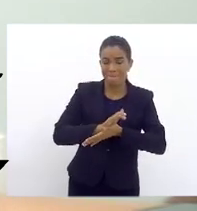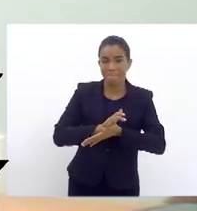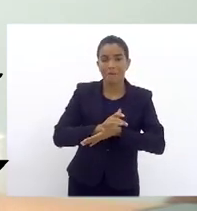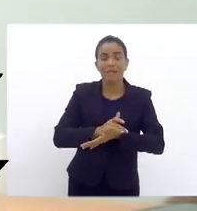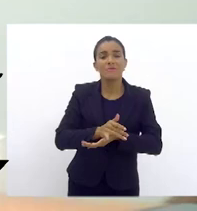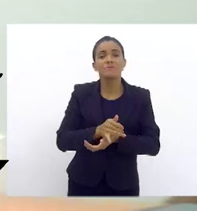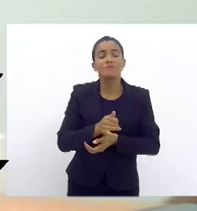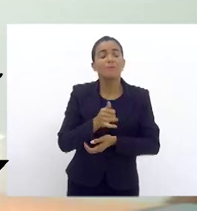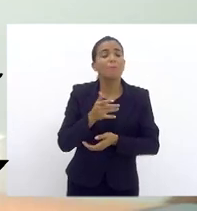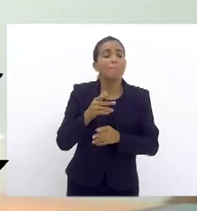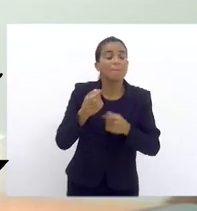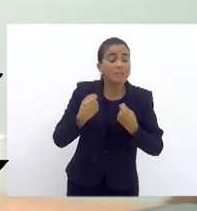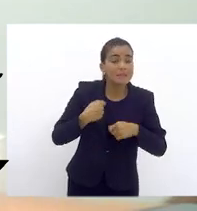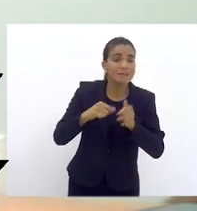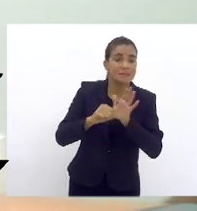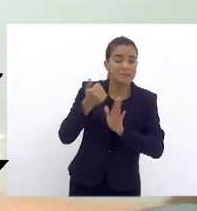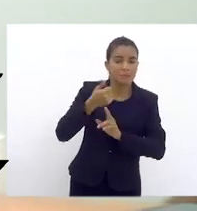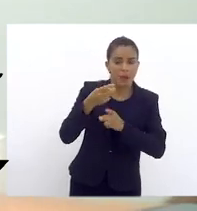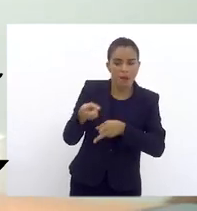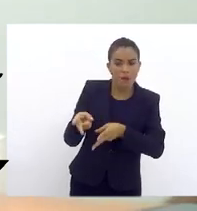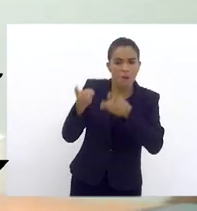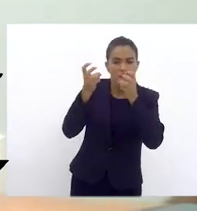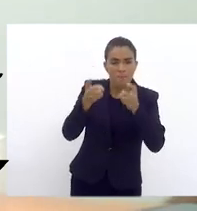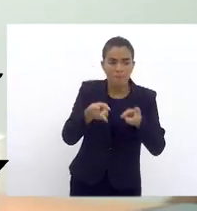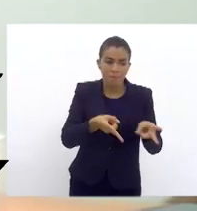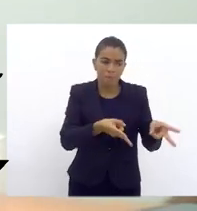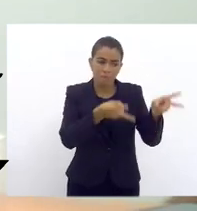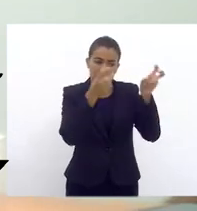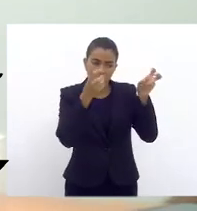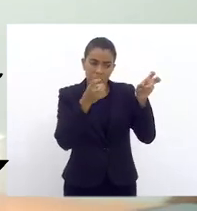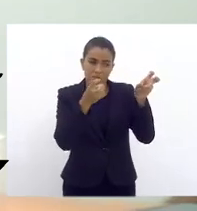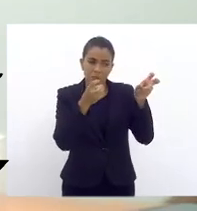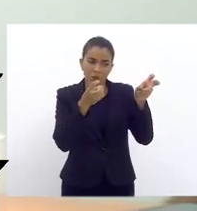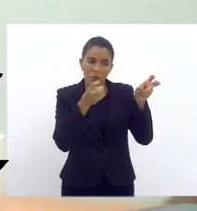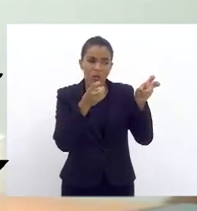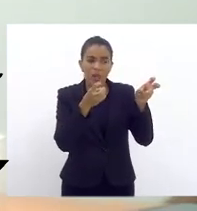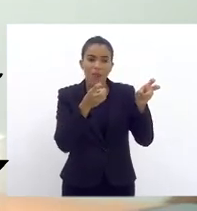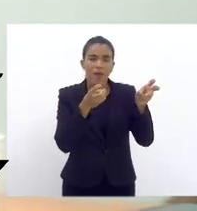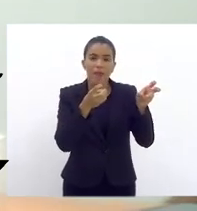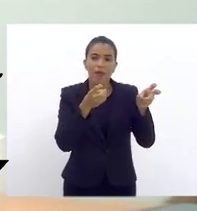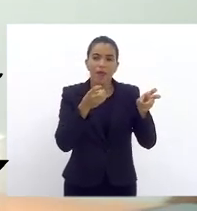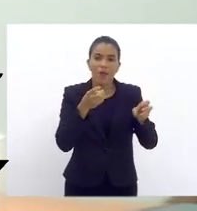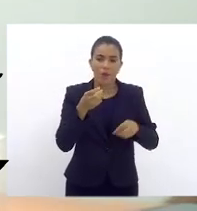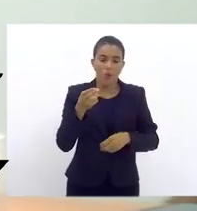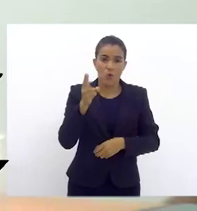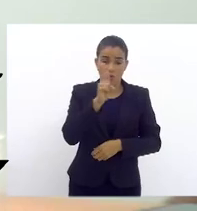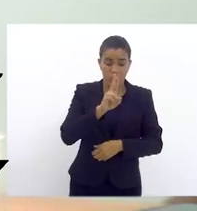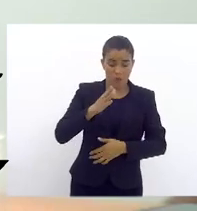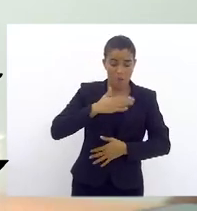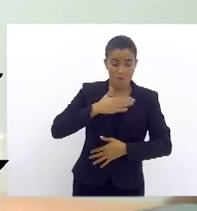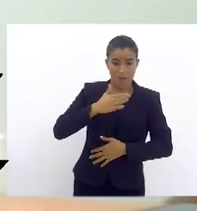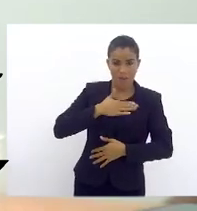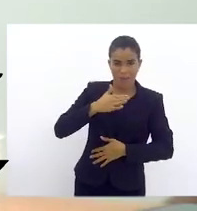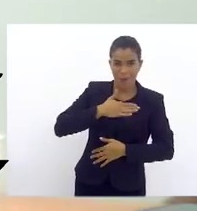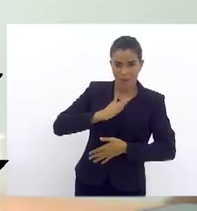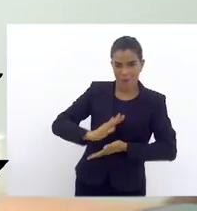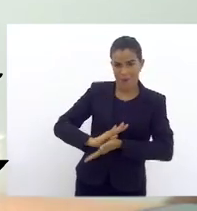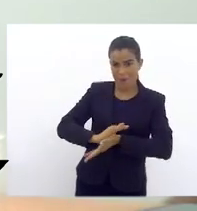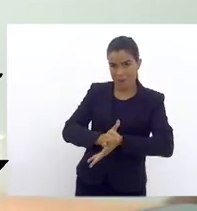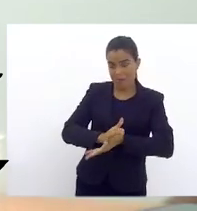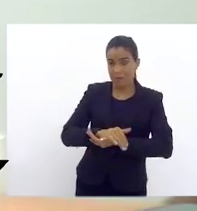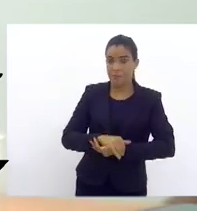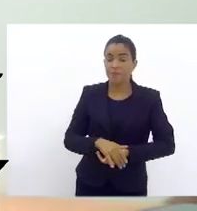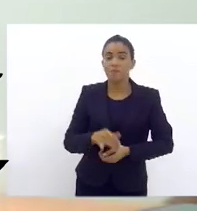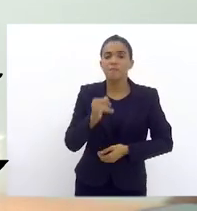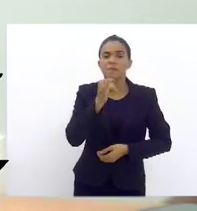sem perceber em muita das vezes em muito caso esboçando o nosso preconceito algumas falas